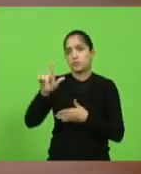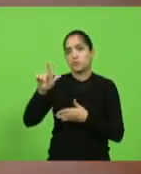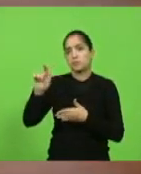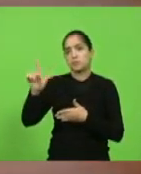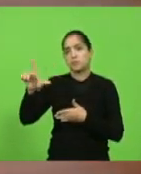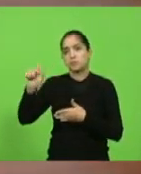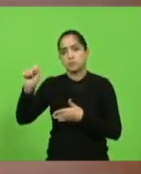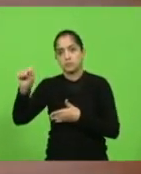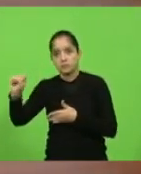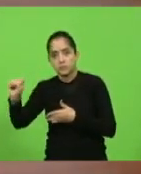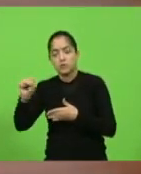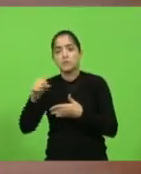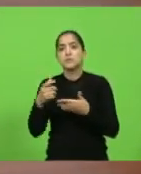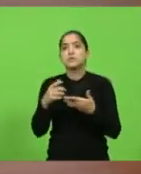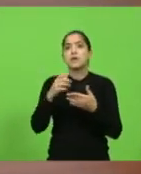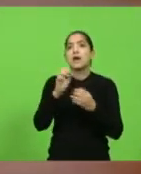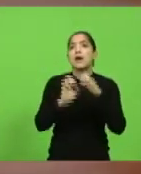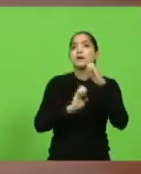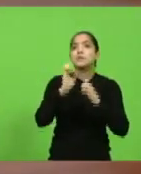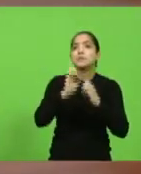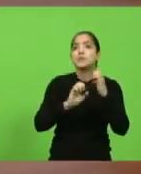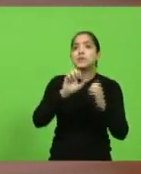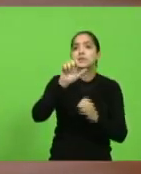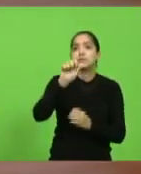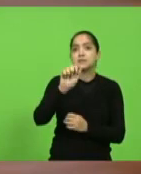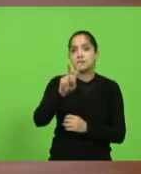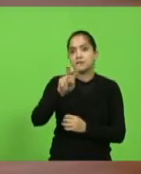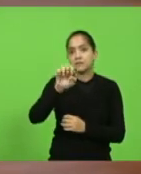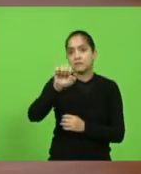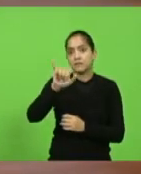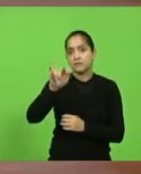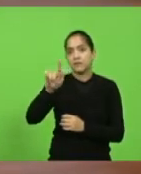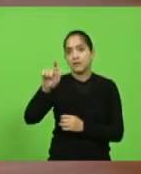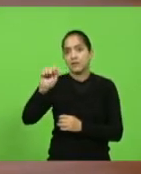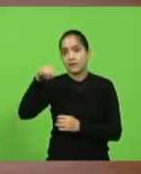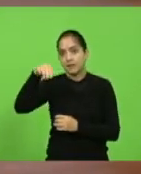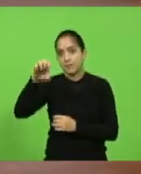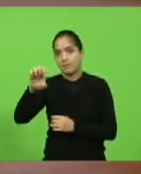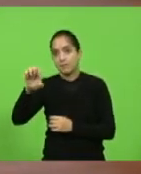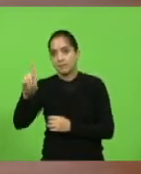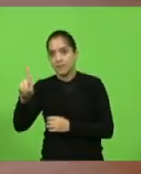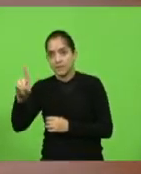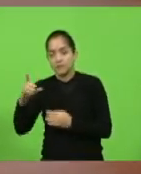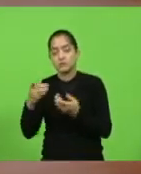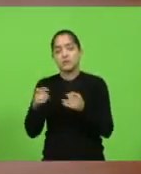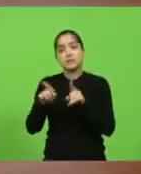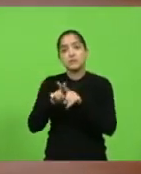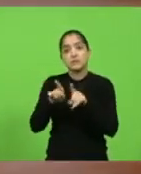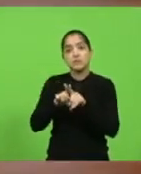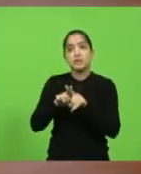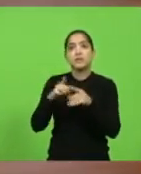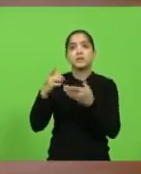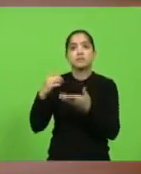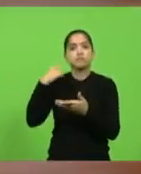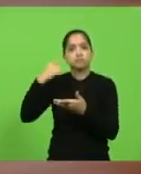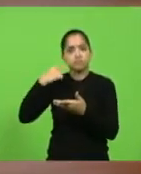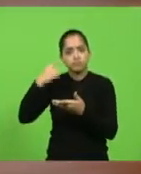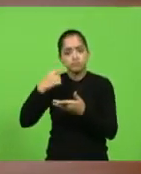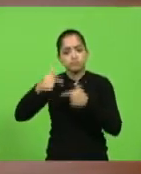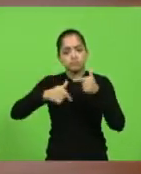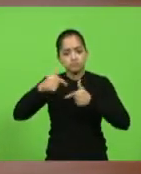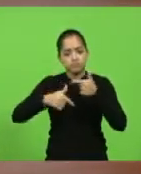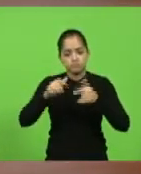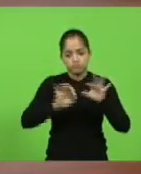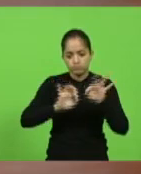indicou a Veiga Med para o governo. Do secretário de Estado da Administração, o senhor Jorge Eduardo Tasca, que trabalhou na